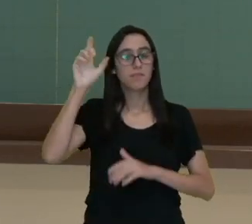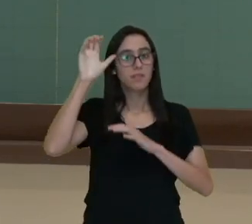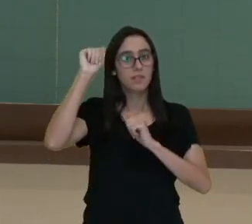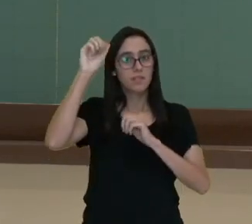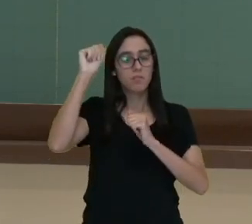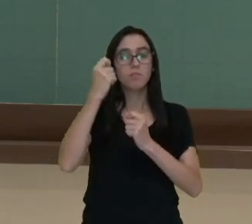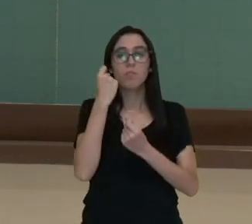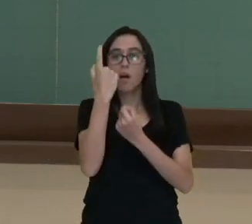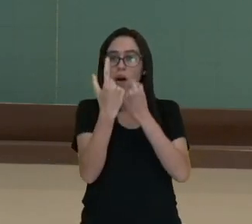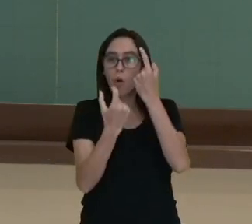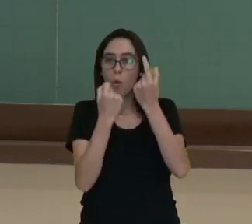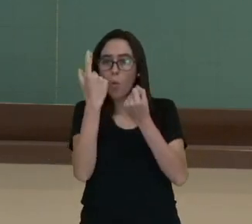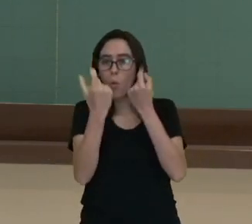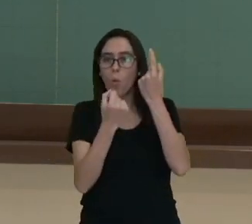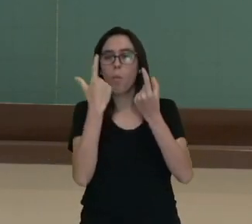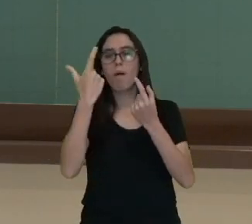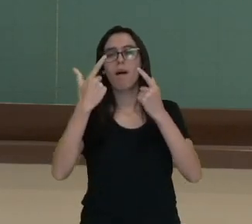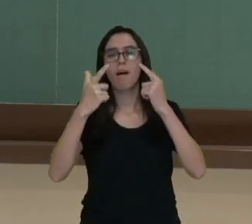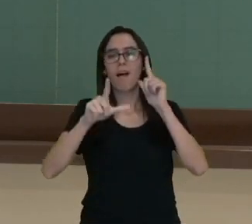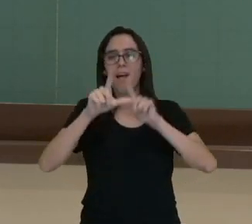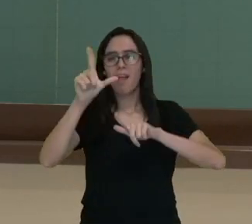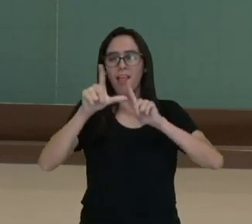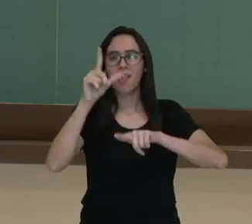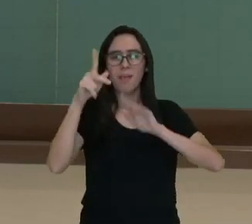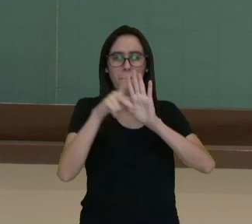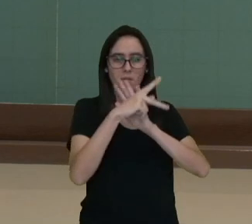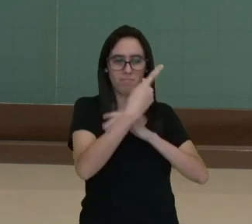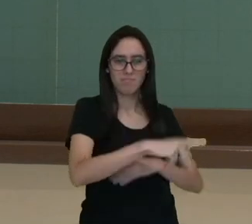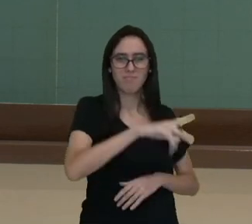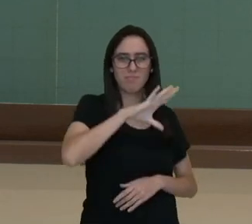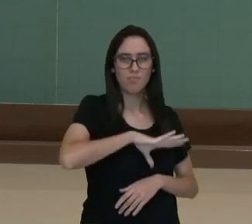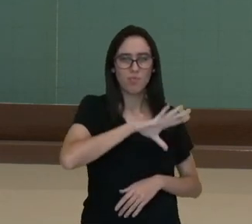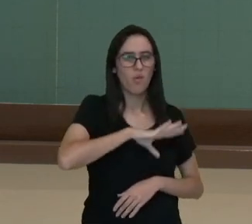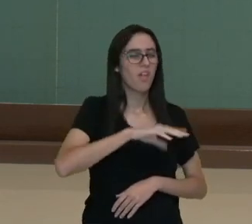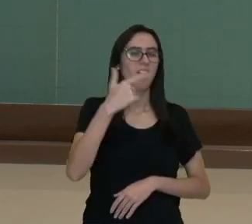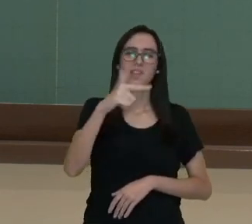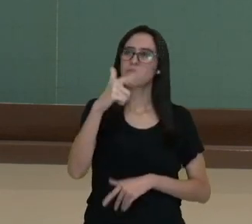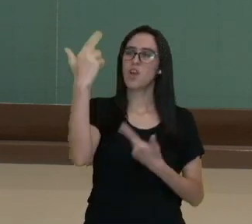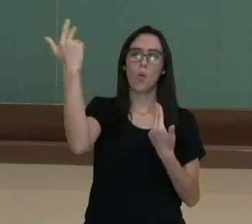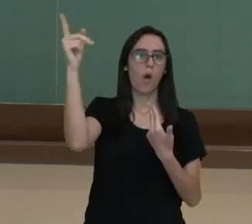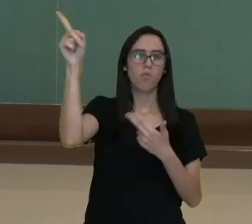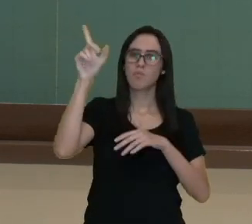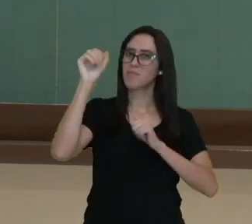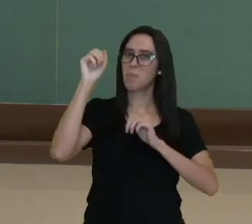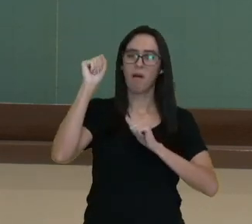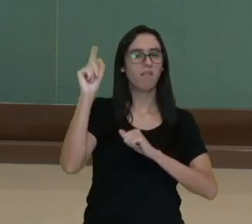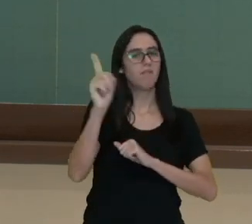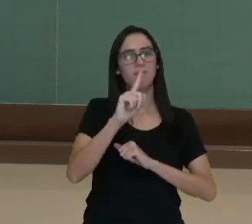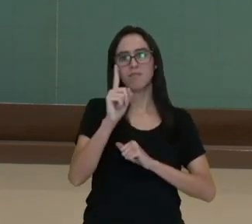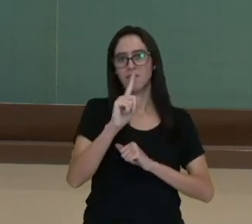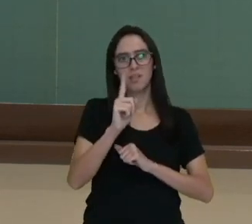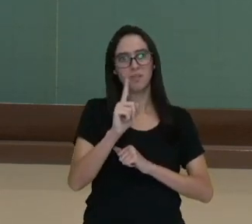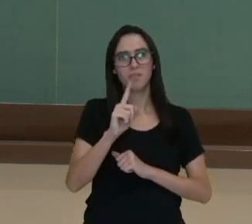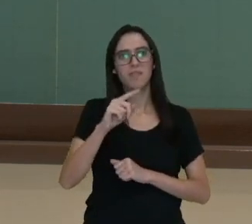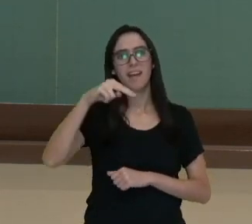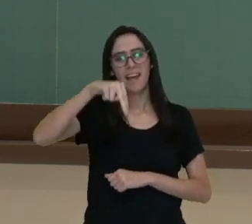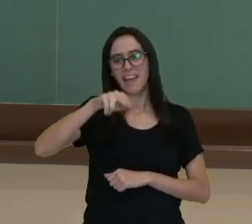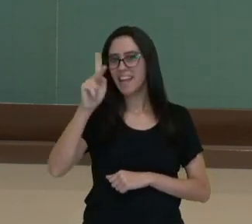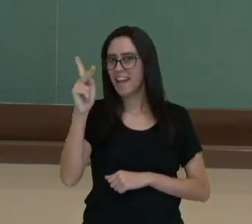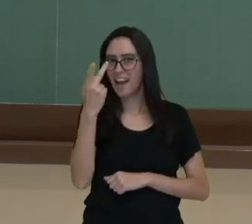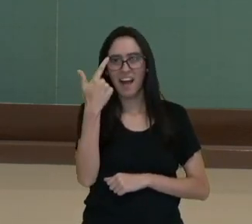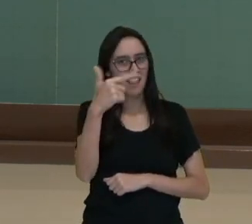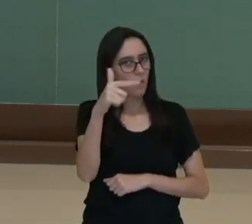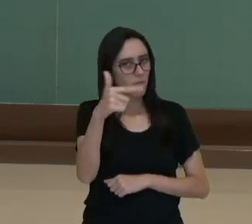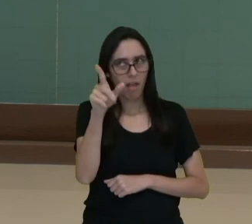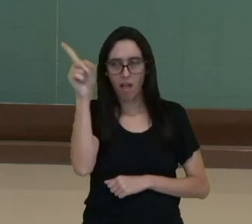dígrafos presentes en el português não são utilizados, né? Como NH, LH e SS,